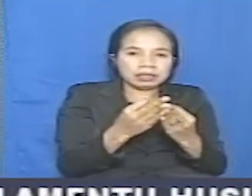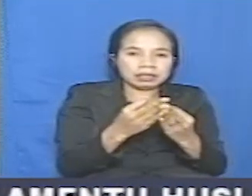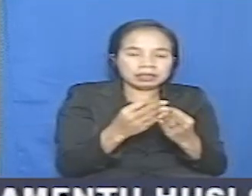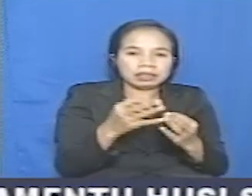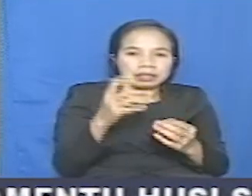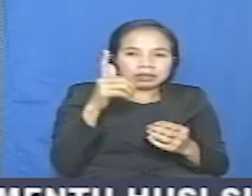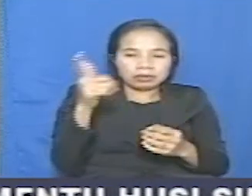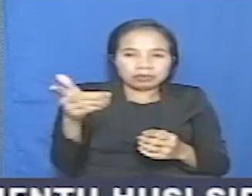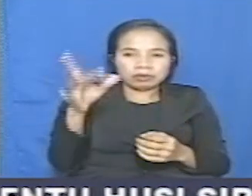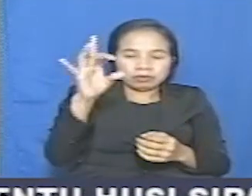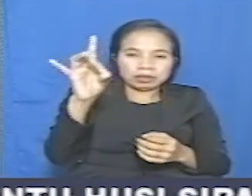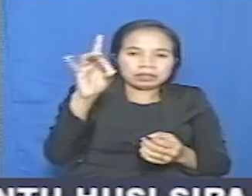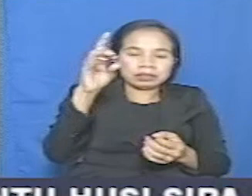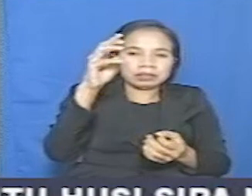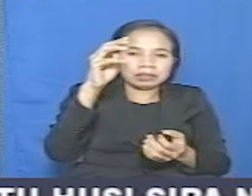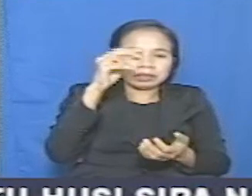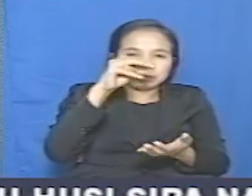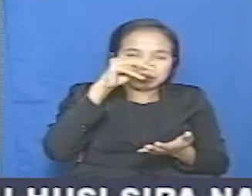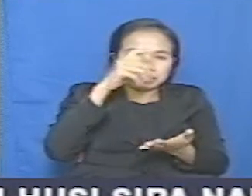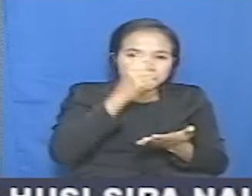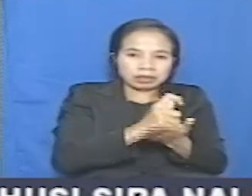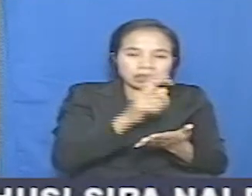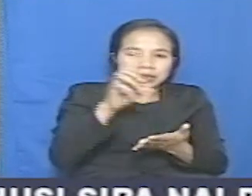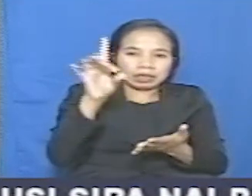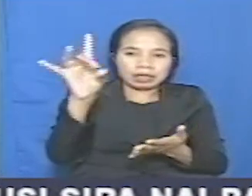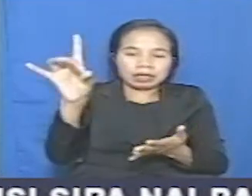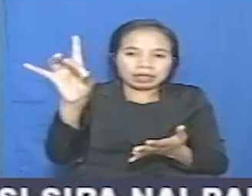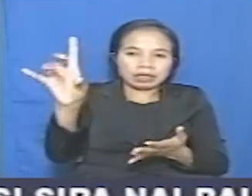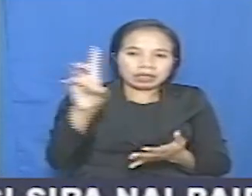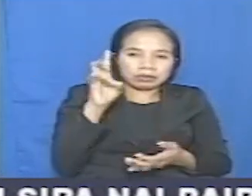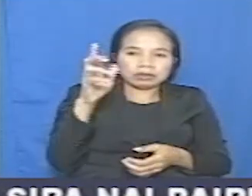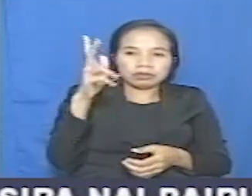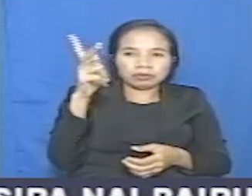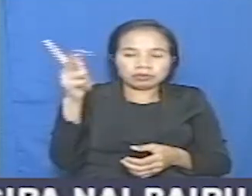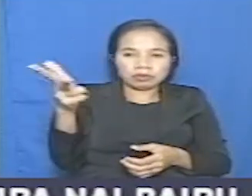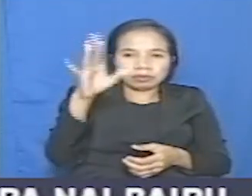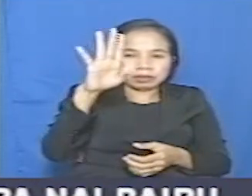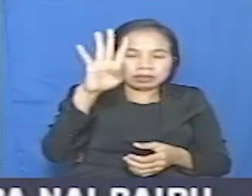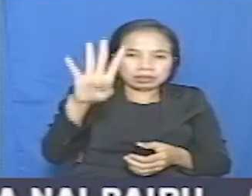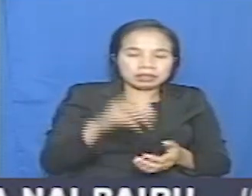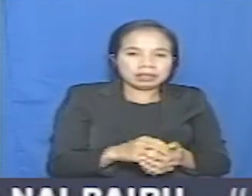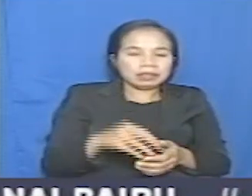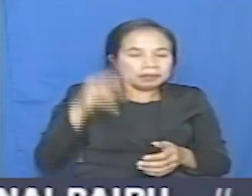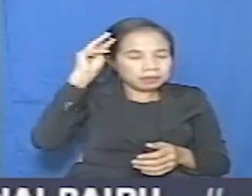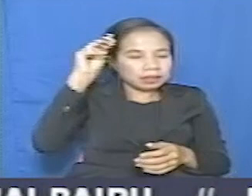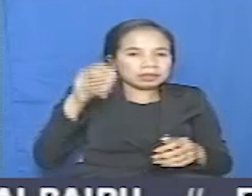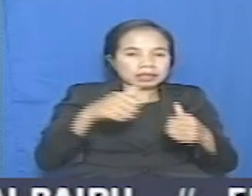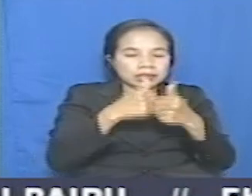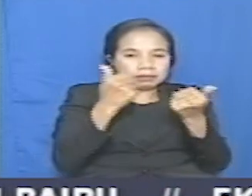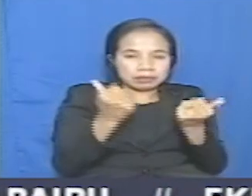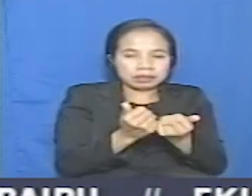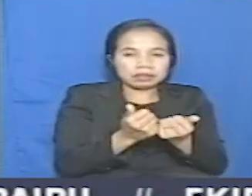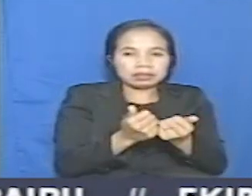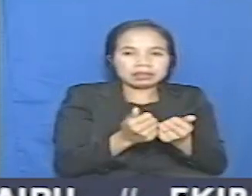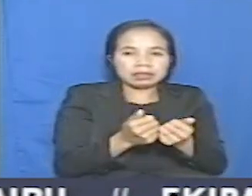-nulú-res-segualu, atosito o tolunú-lú-res-segat. Ministro da Administração Estatal, Miguel Pereira de